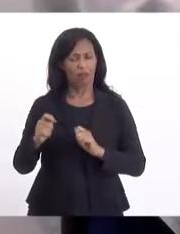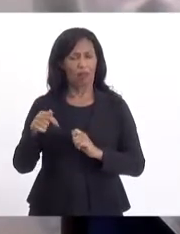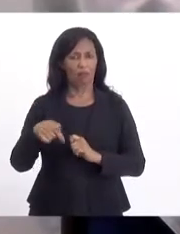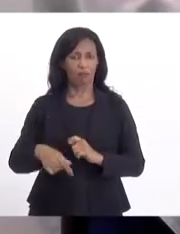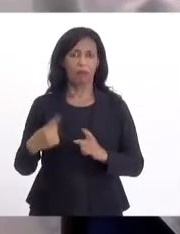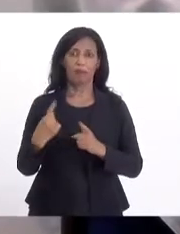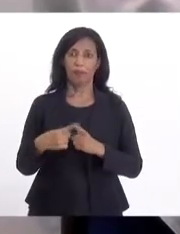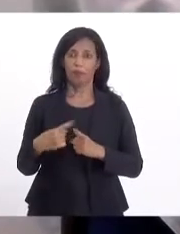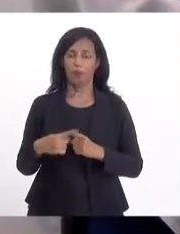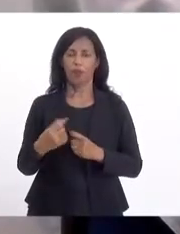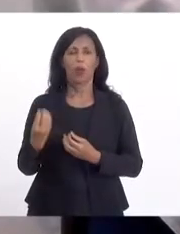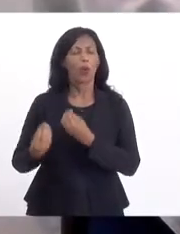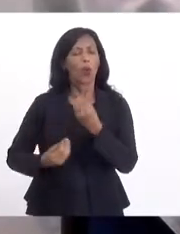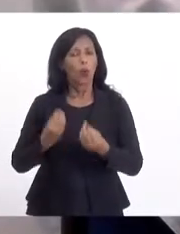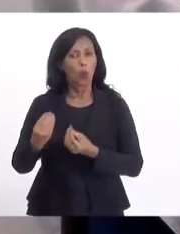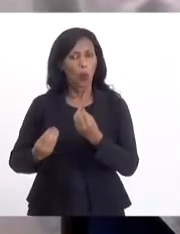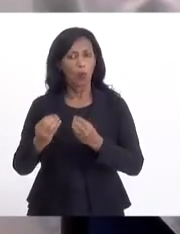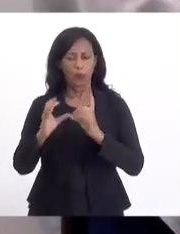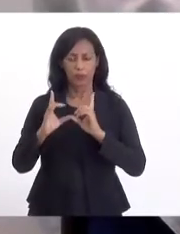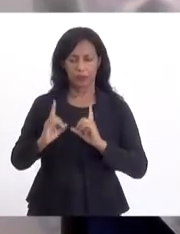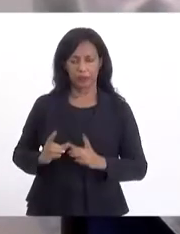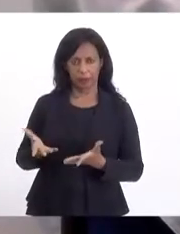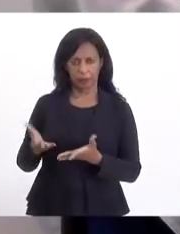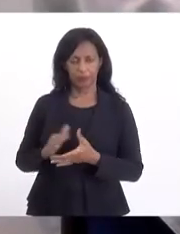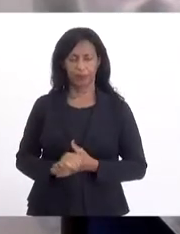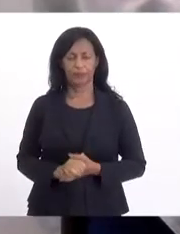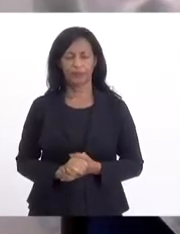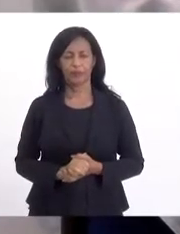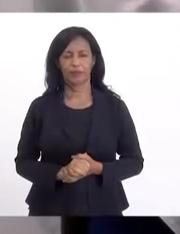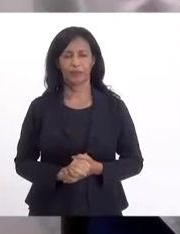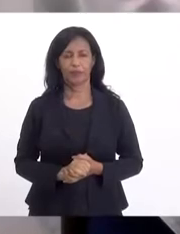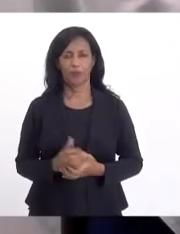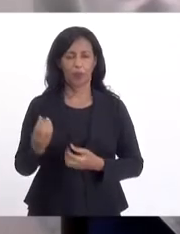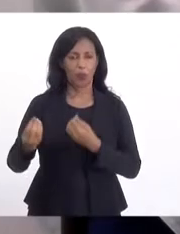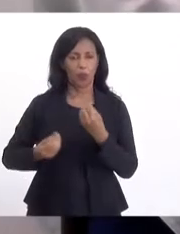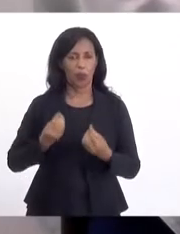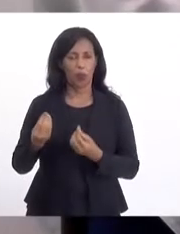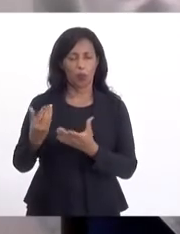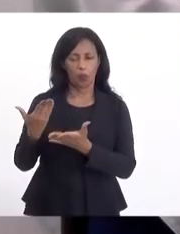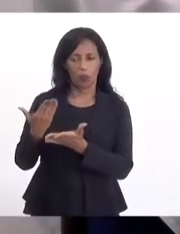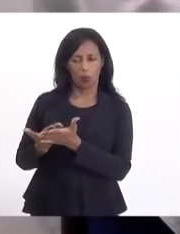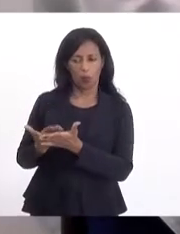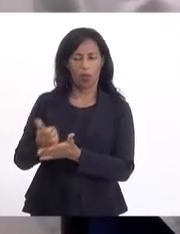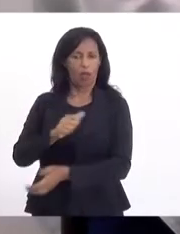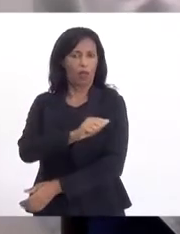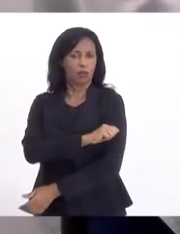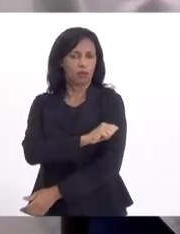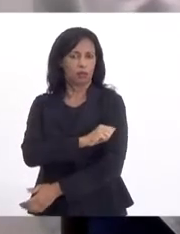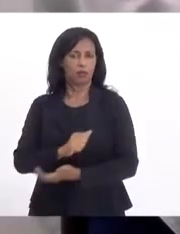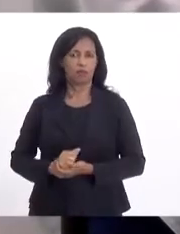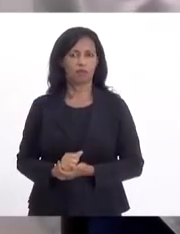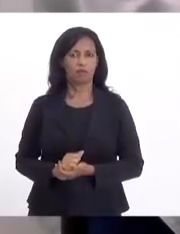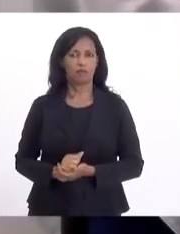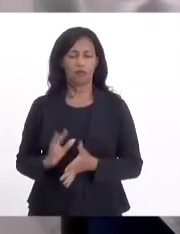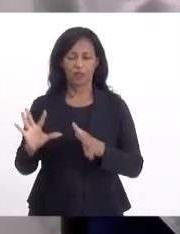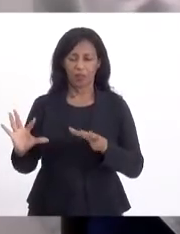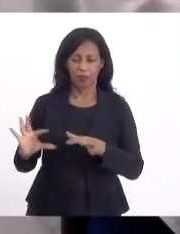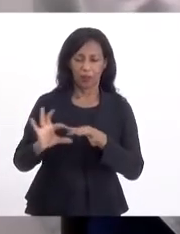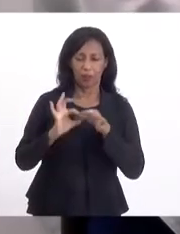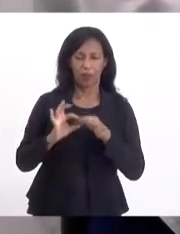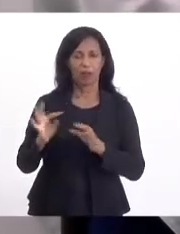quê? Como é que o cidadão, como é que o nosso estudante vai estar ligado com